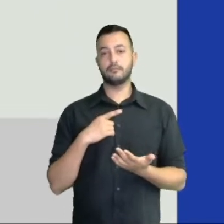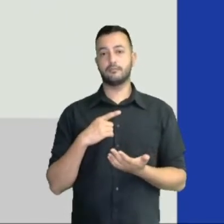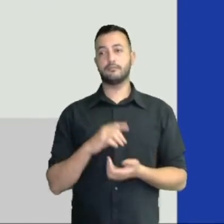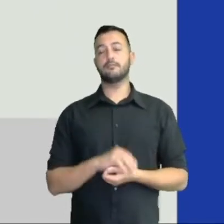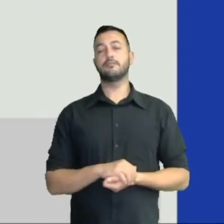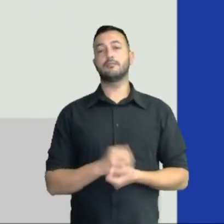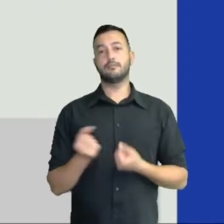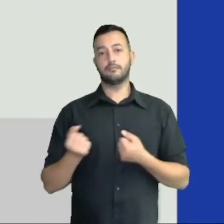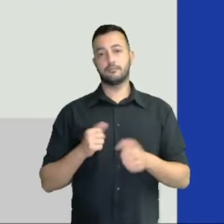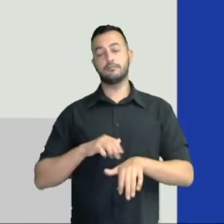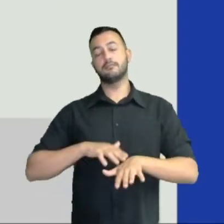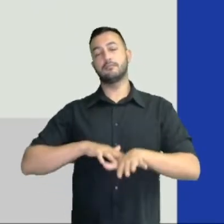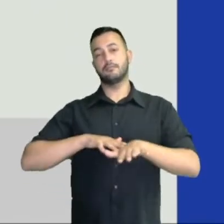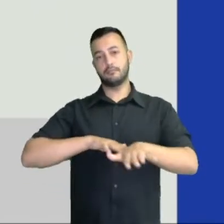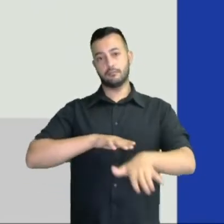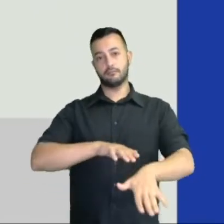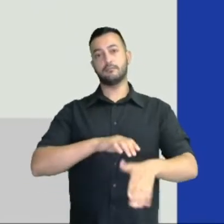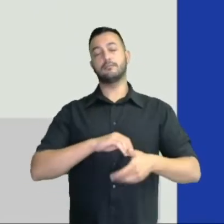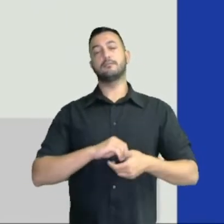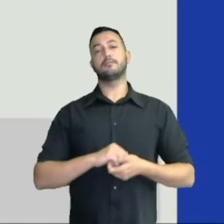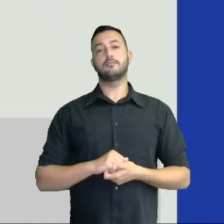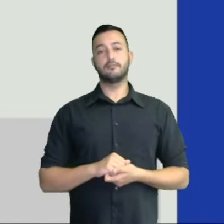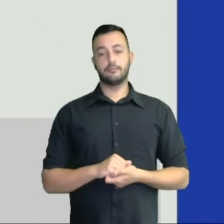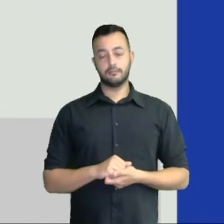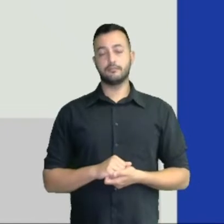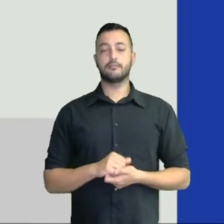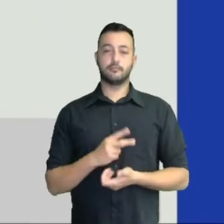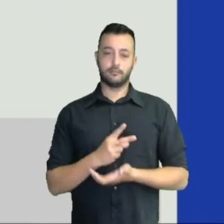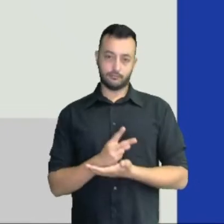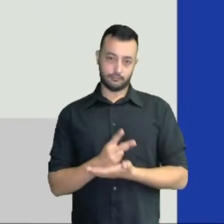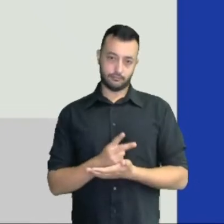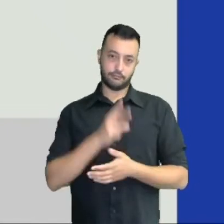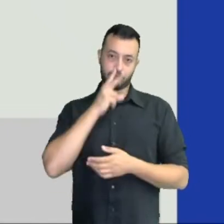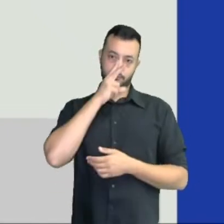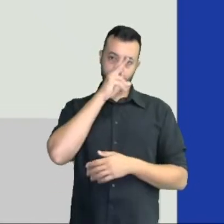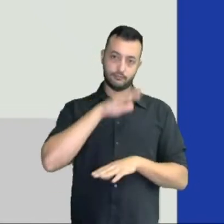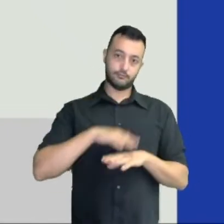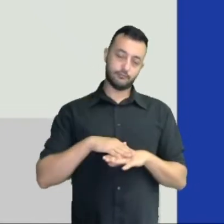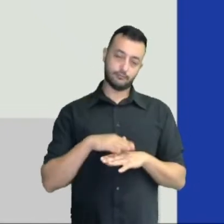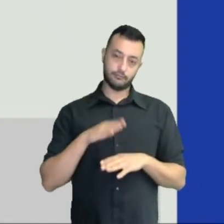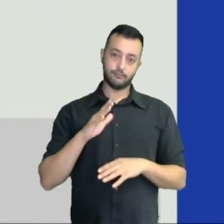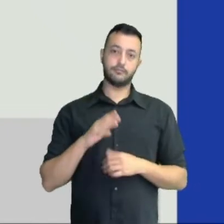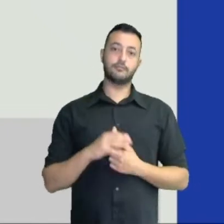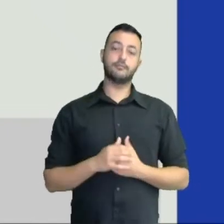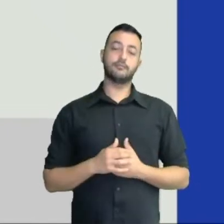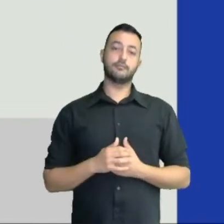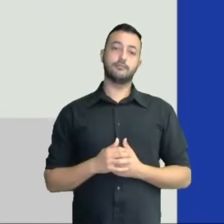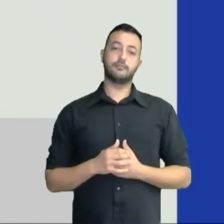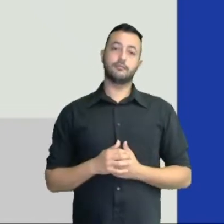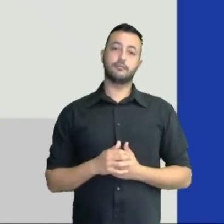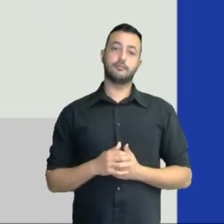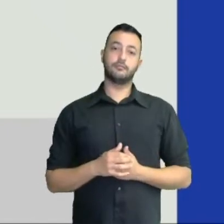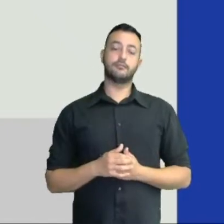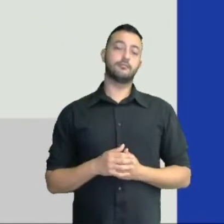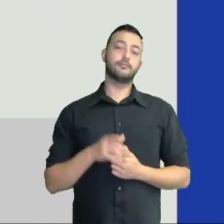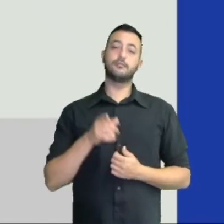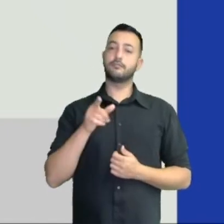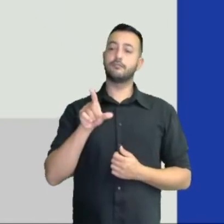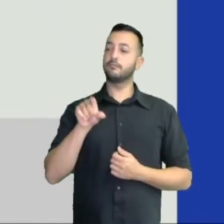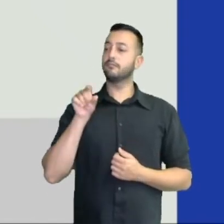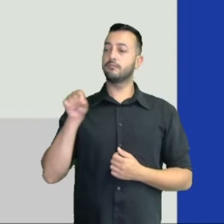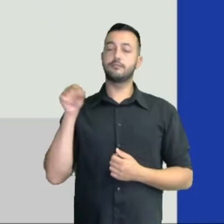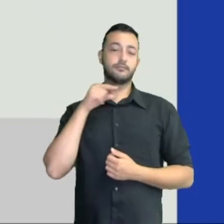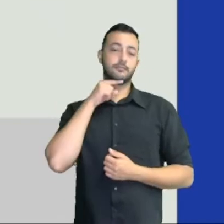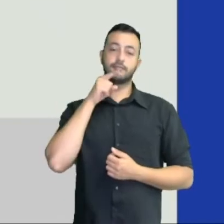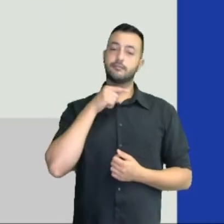de automóveis, de carro, de veículos, ele fica cada dia mais intenso, certo? E você não tem grandes alternativas,